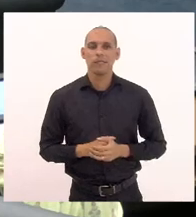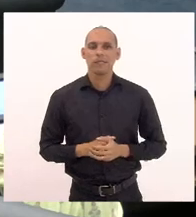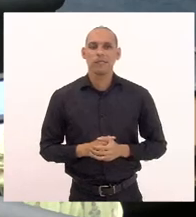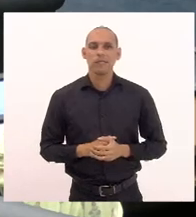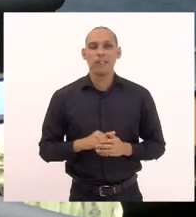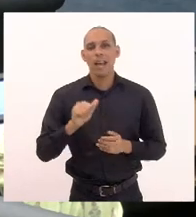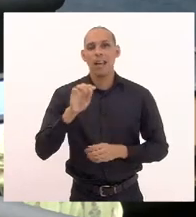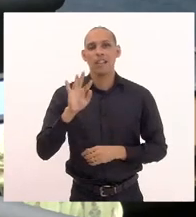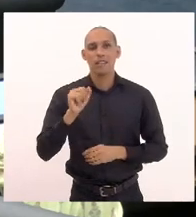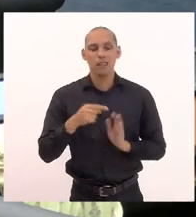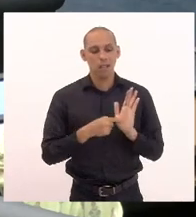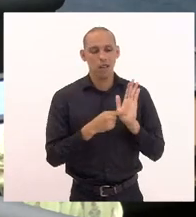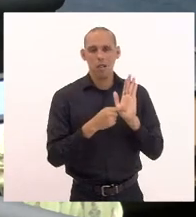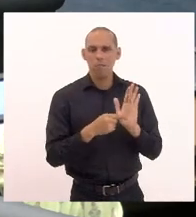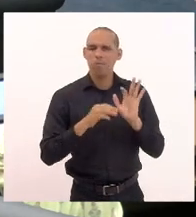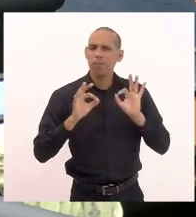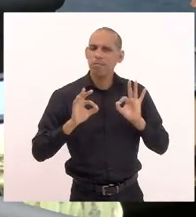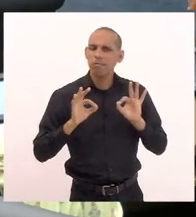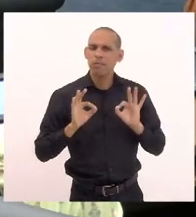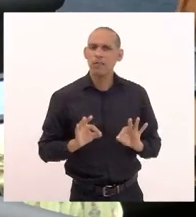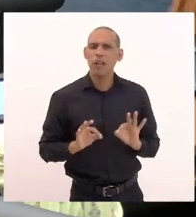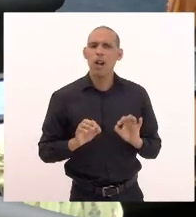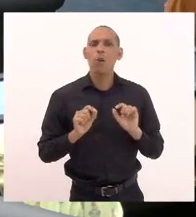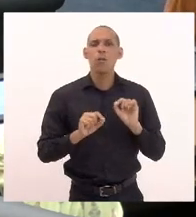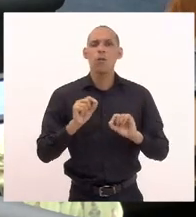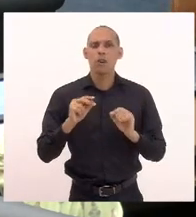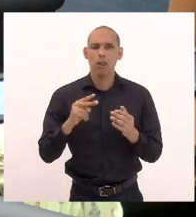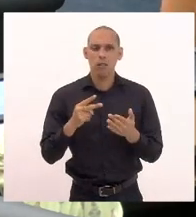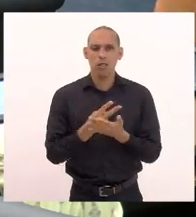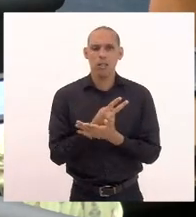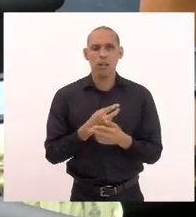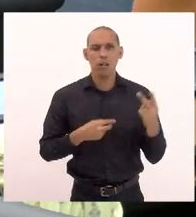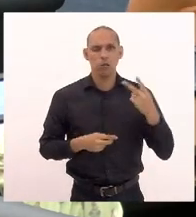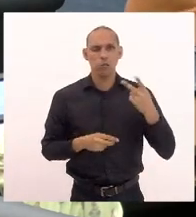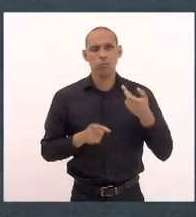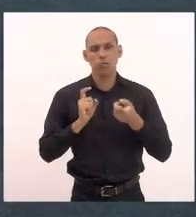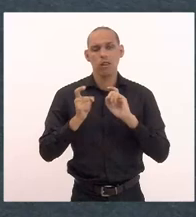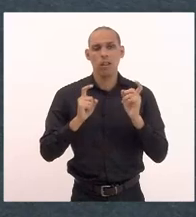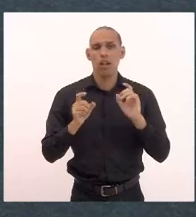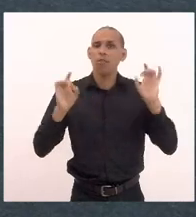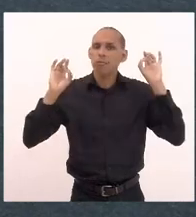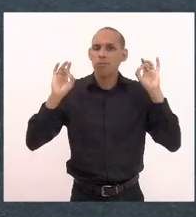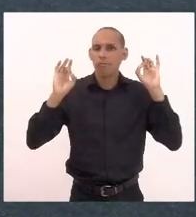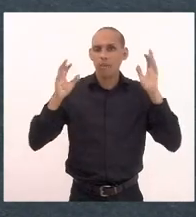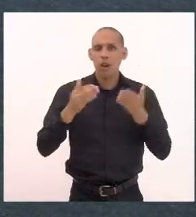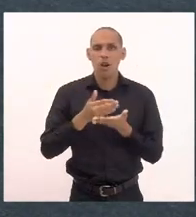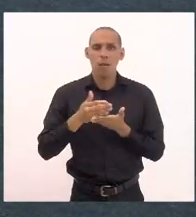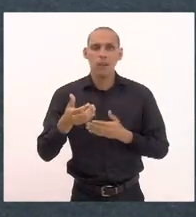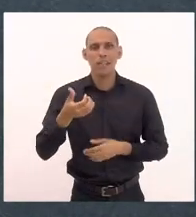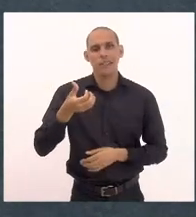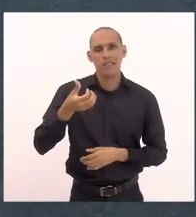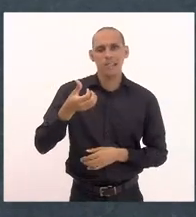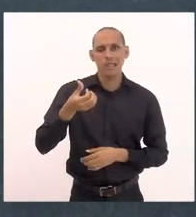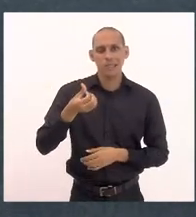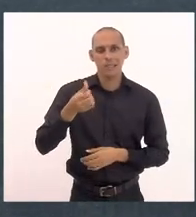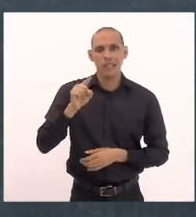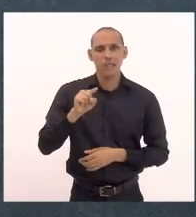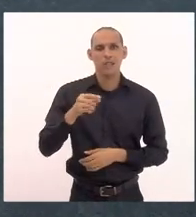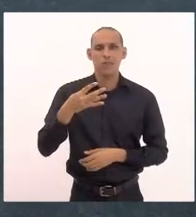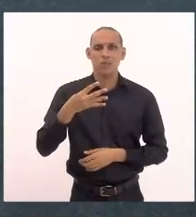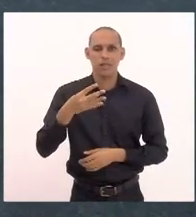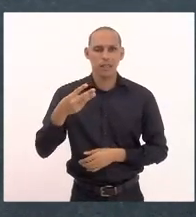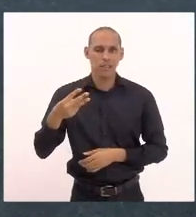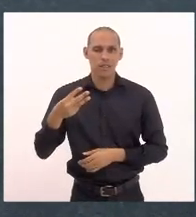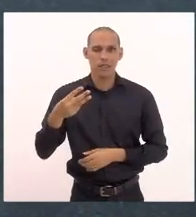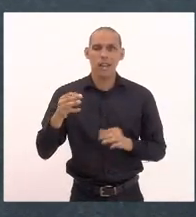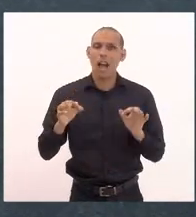A ata reflete com exatidão o ocorrido na segunda sessão extraordinária, que iniciada às 16 horas e 43 minutos